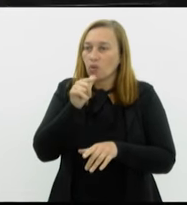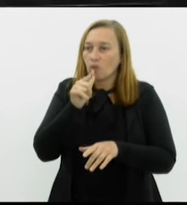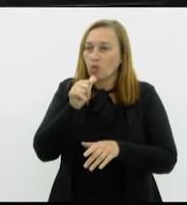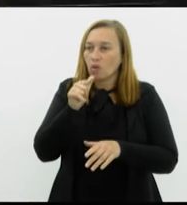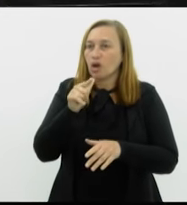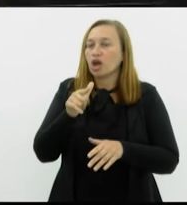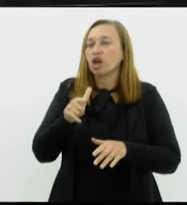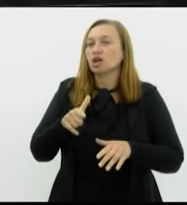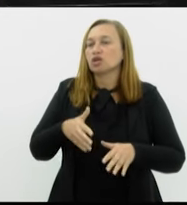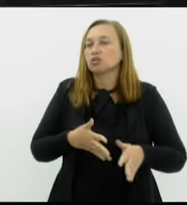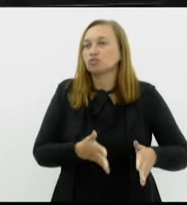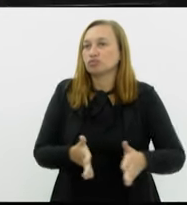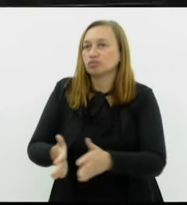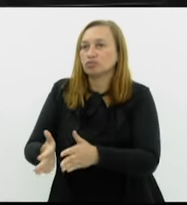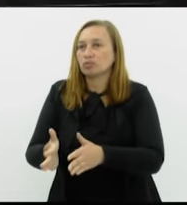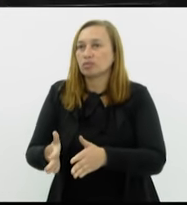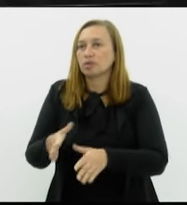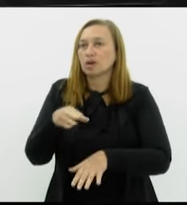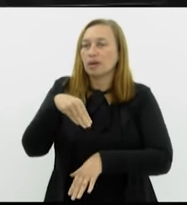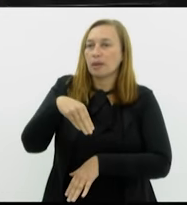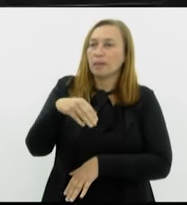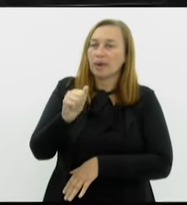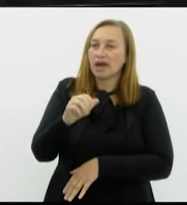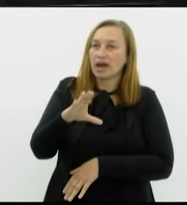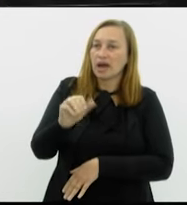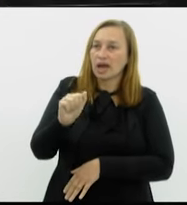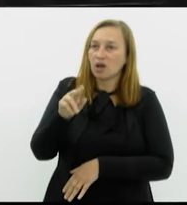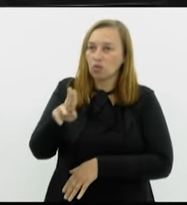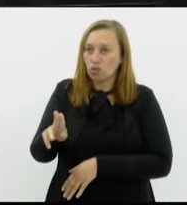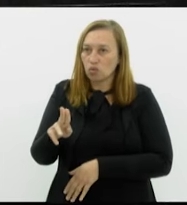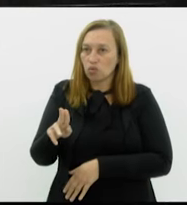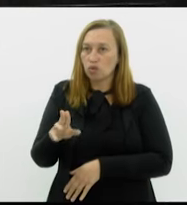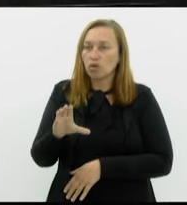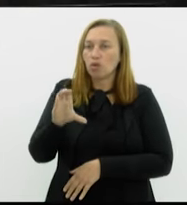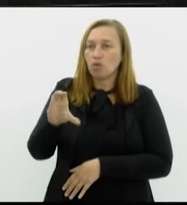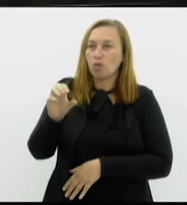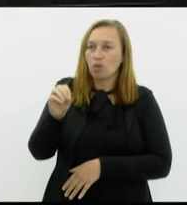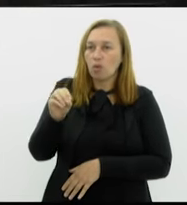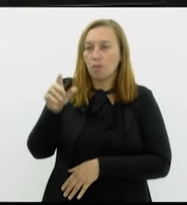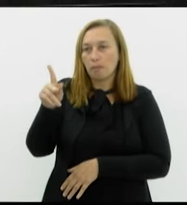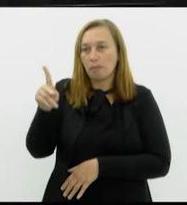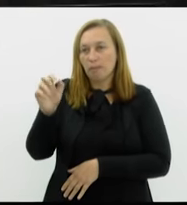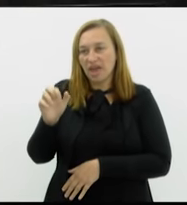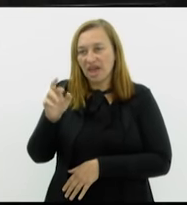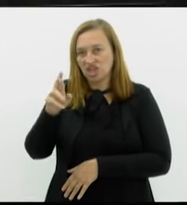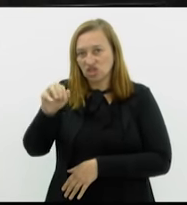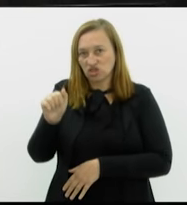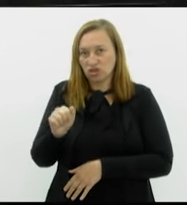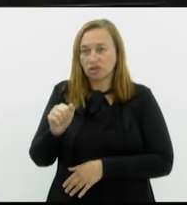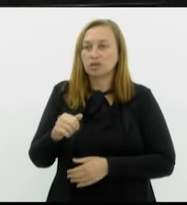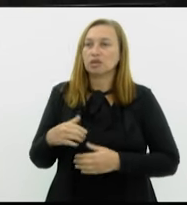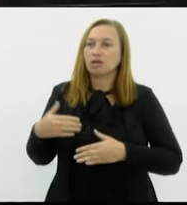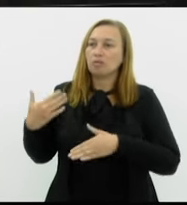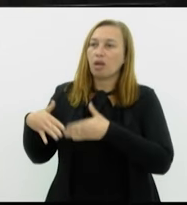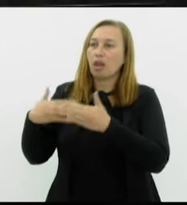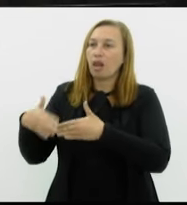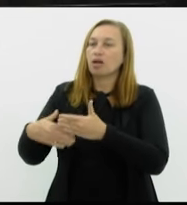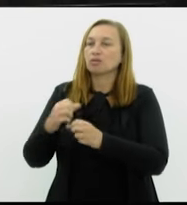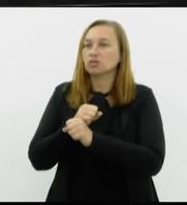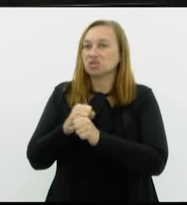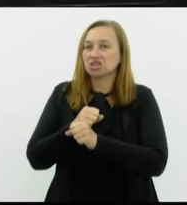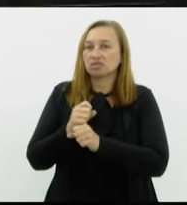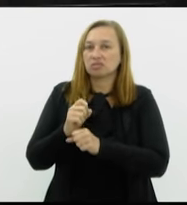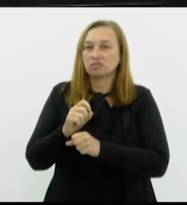não está completo, que é o Comperge, que ao longo dos anos não deu